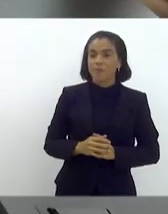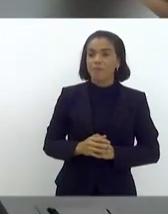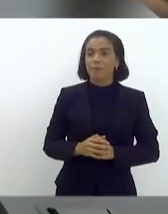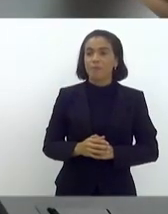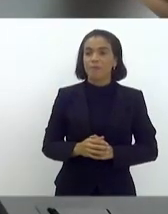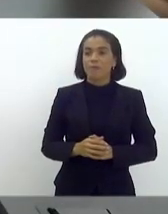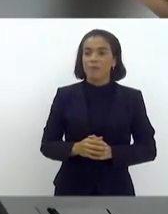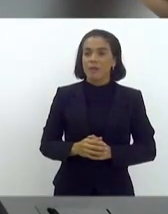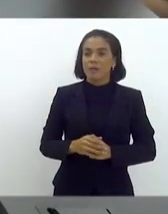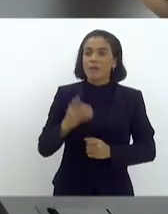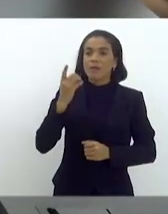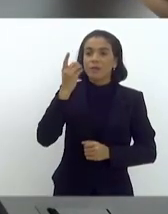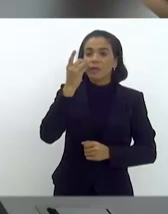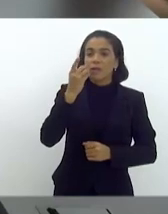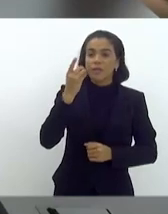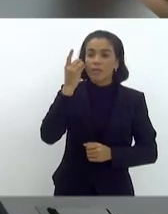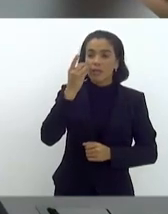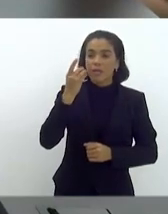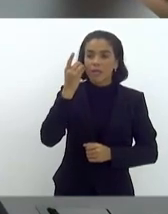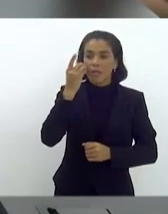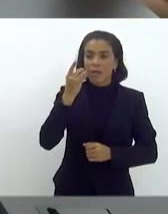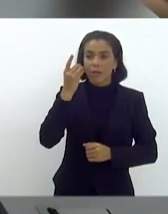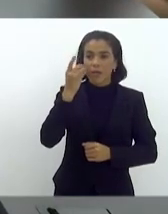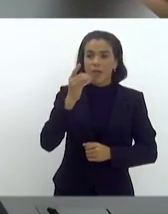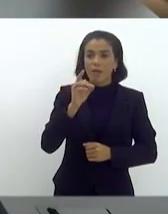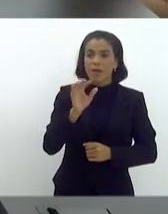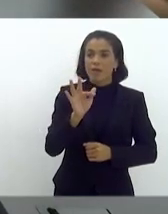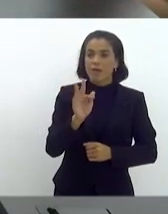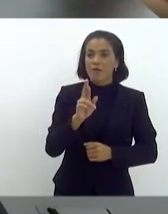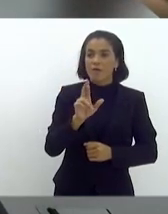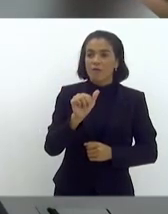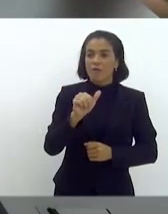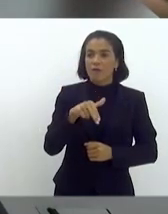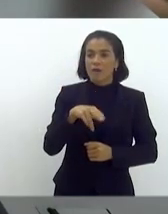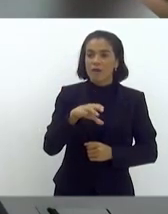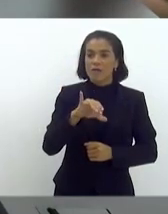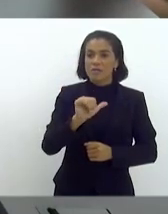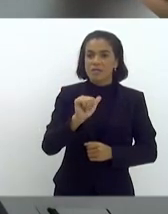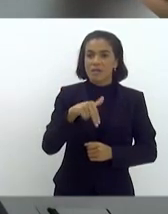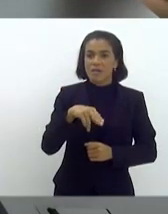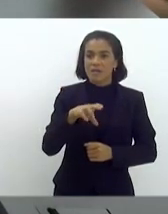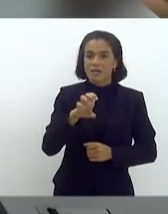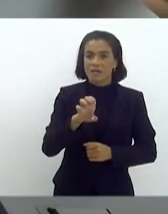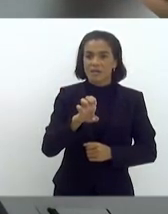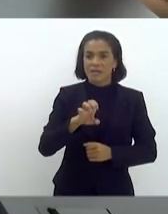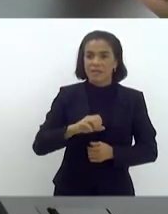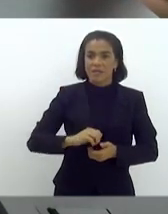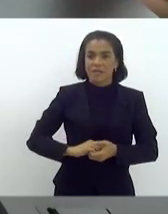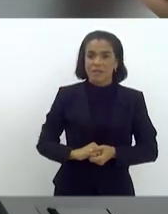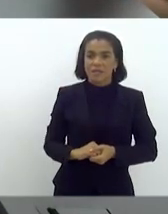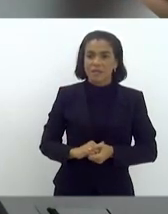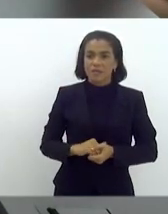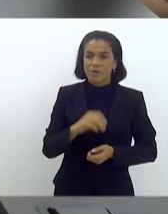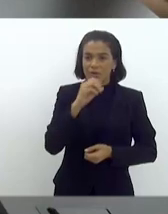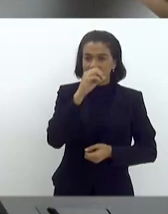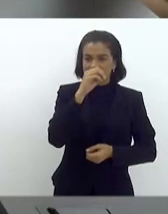tá Deputado deputada Franciane em seguida Deputado Luiz Paulo